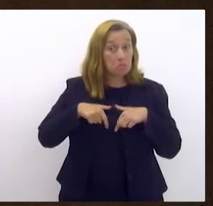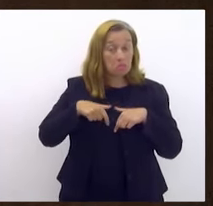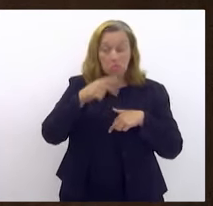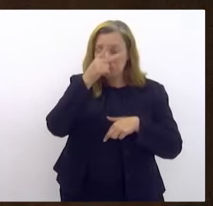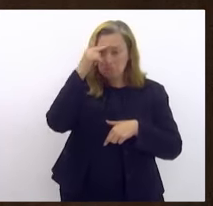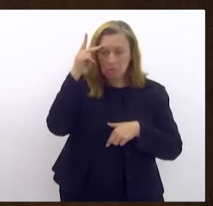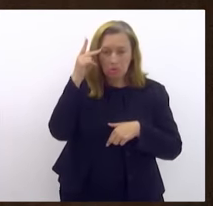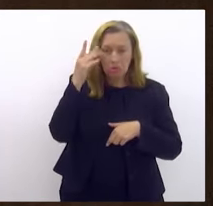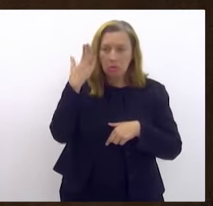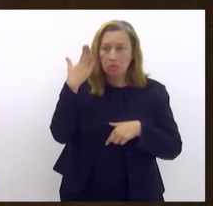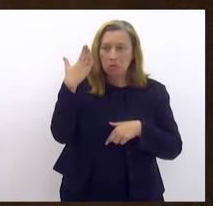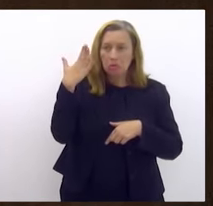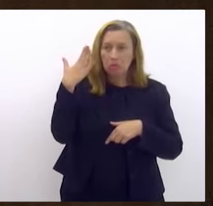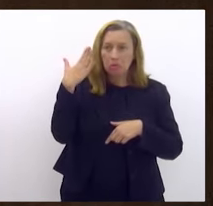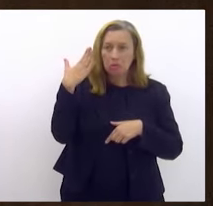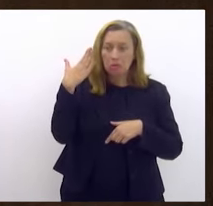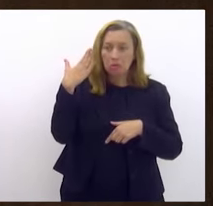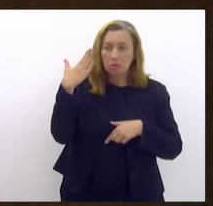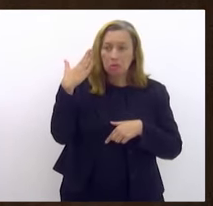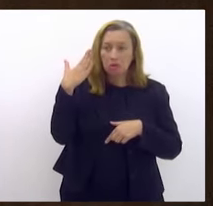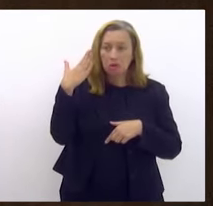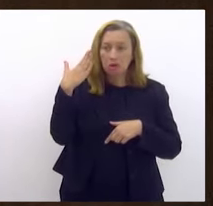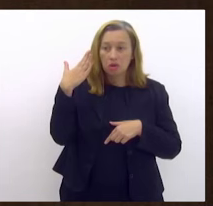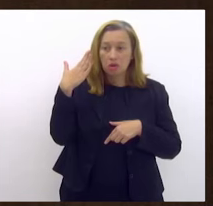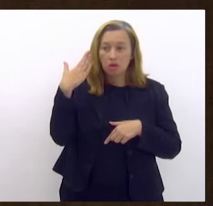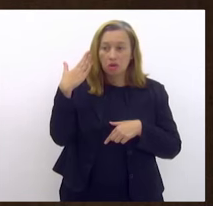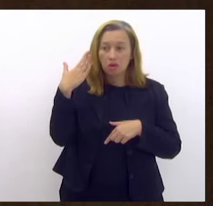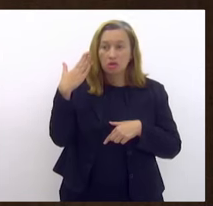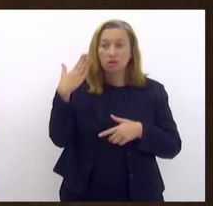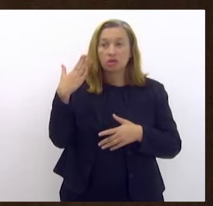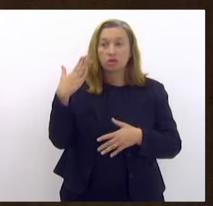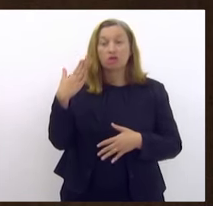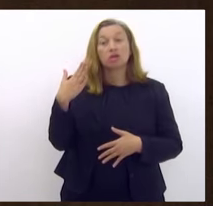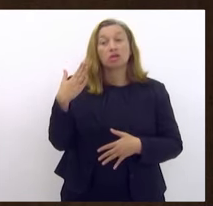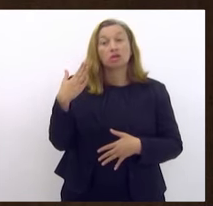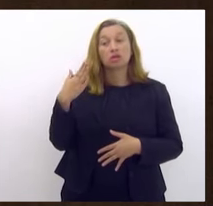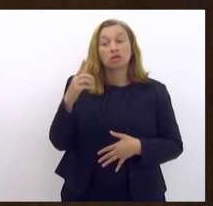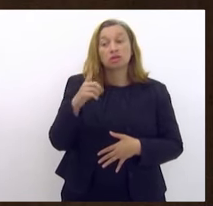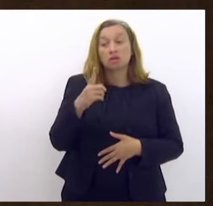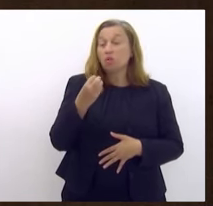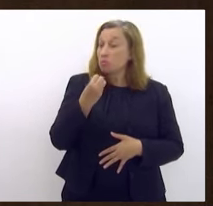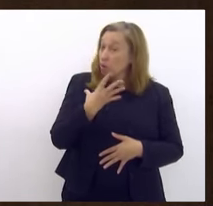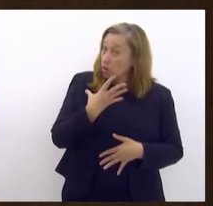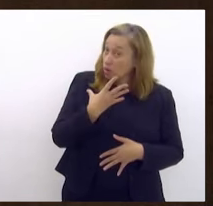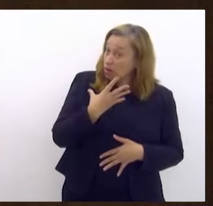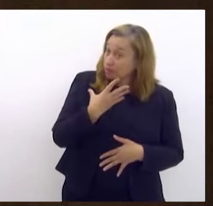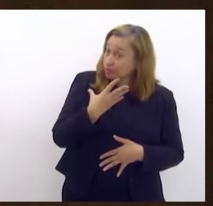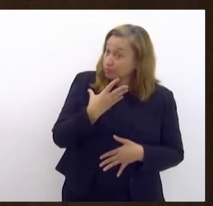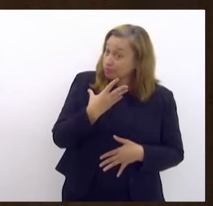pessoas polêmicas que lá na frente se revelaram mais do que polêmicas.